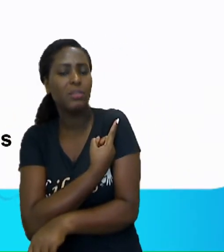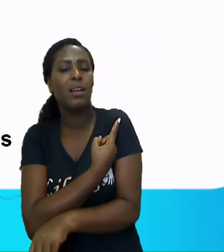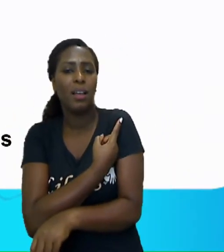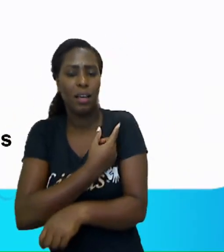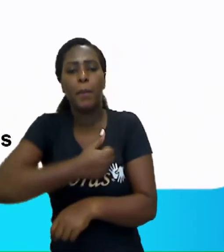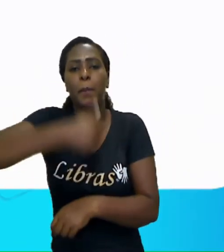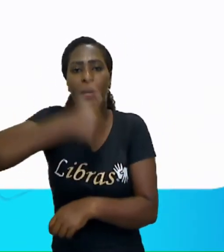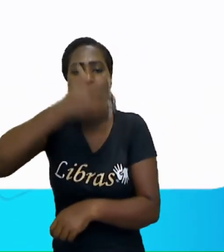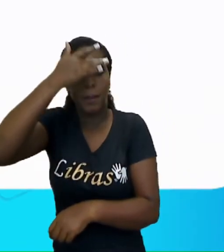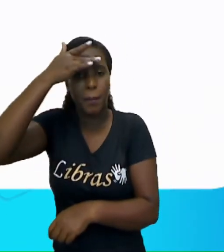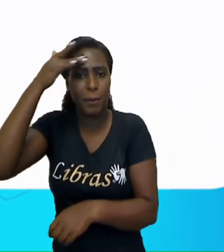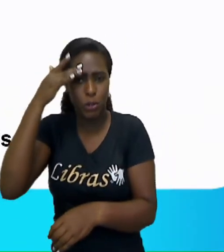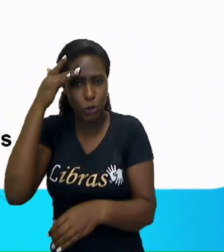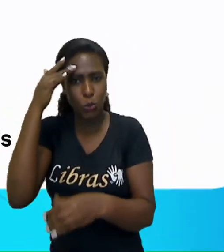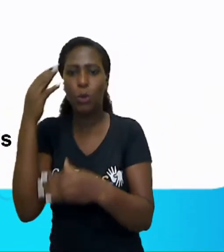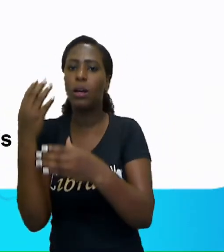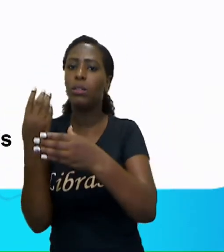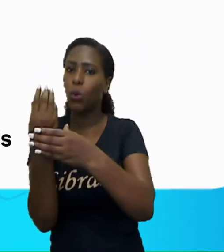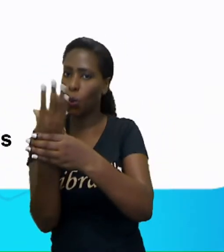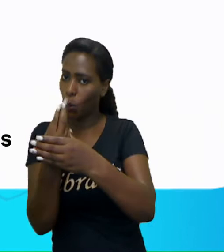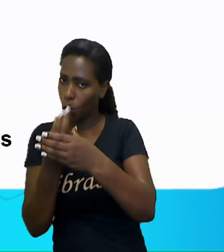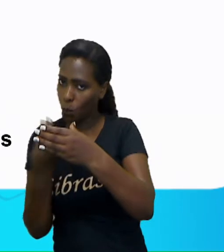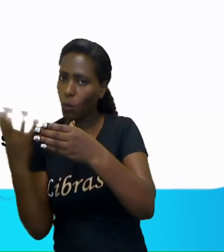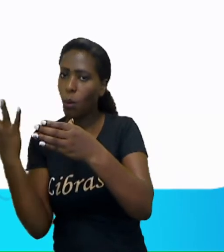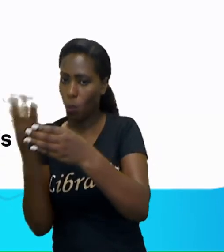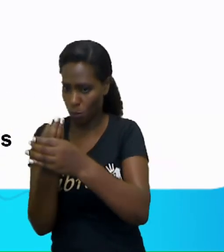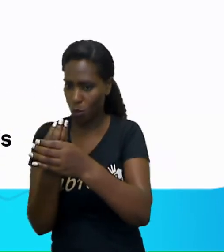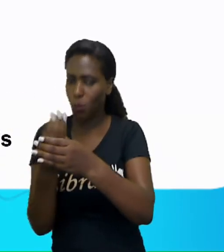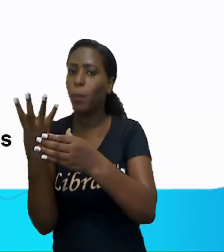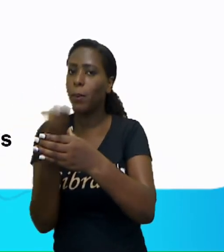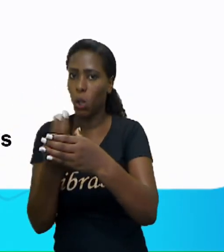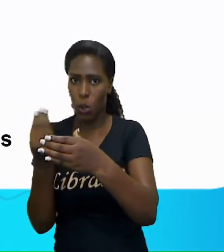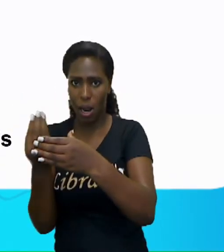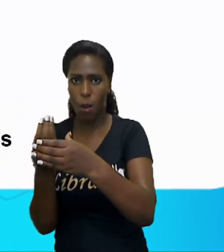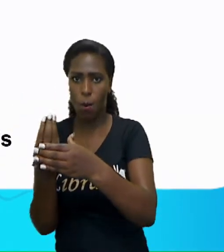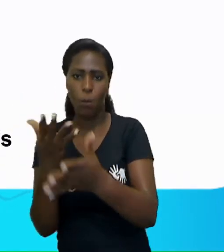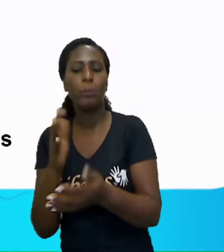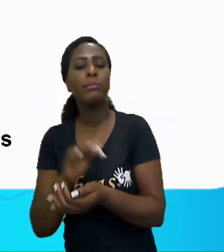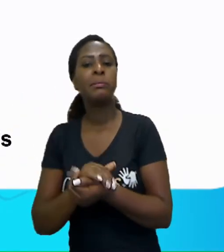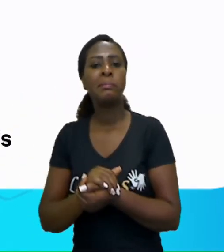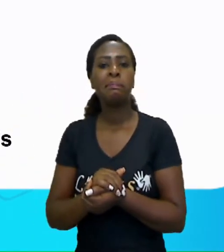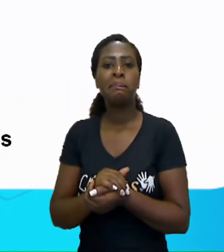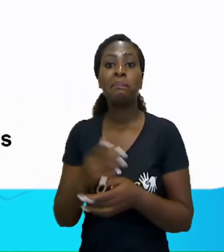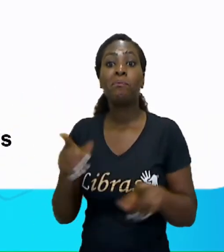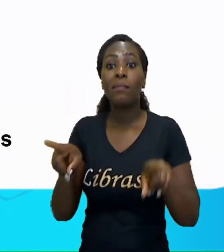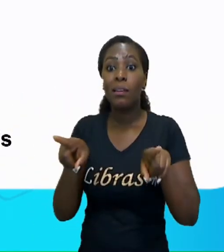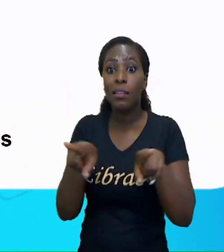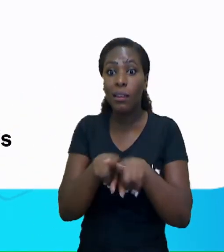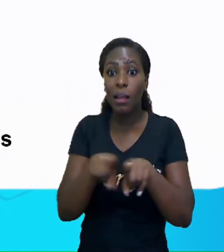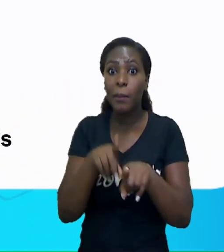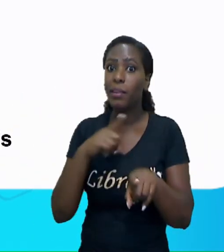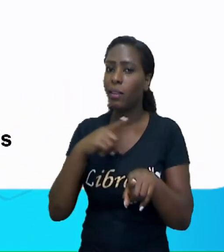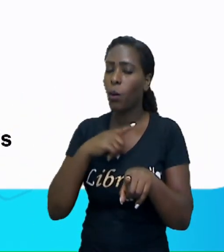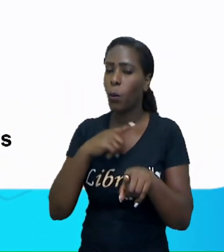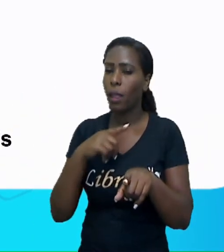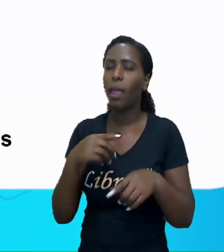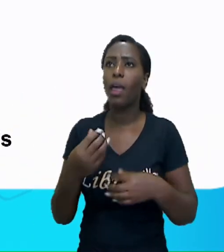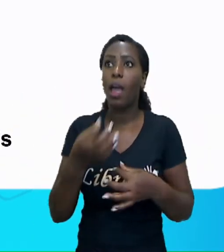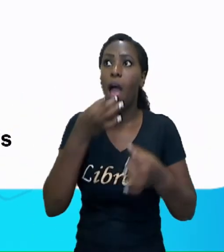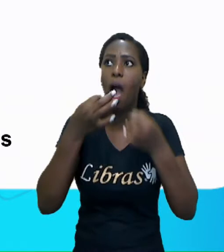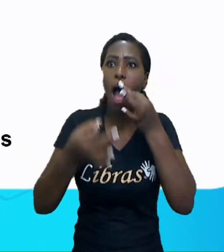da persuasão, isso, e a argumentação. Isso aí.